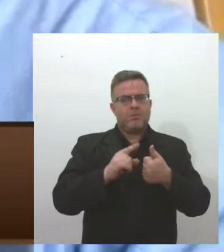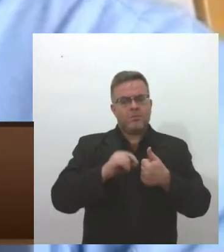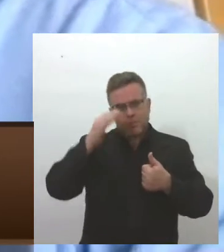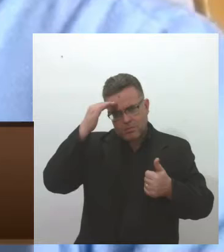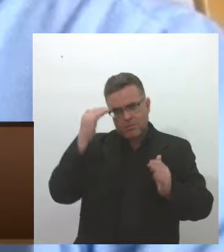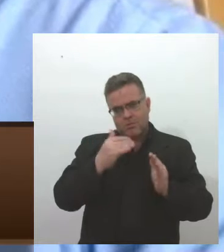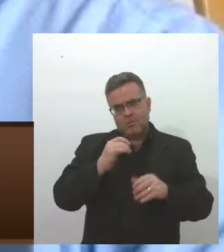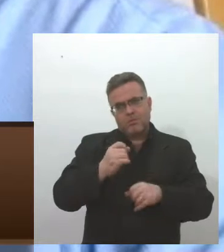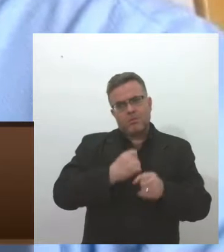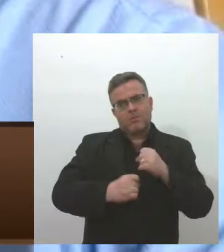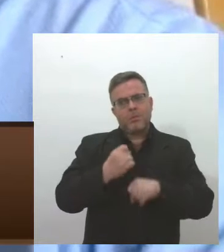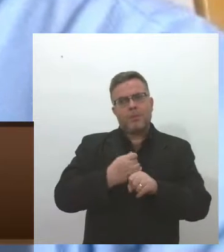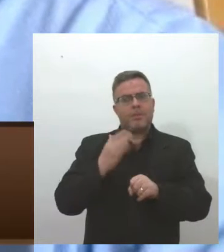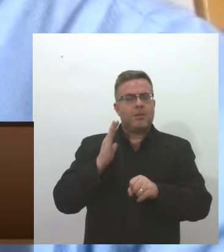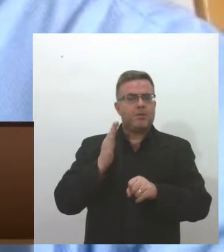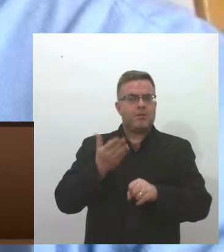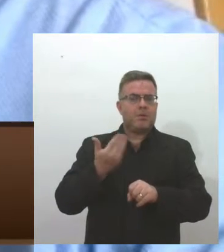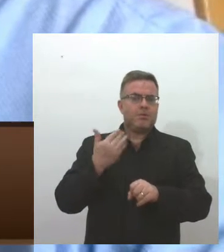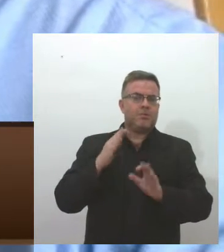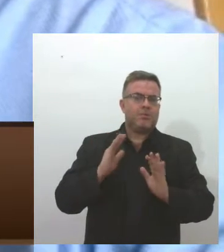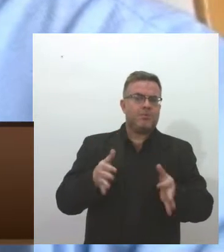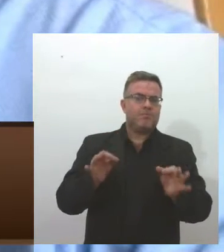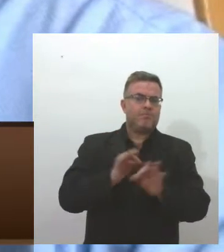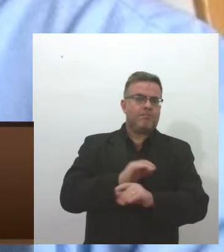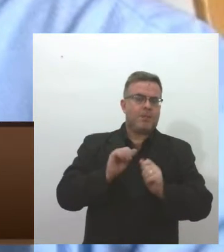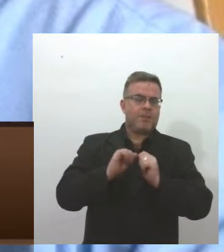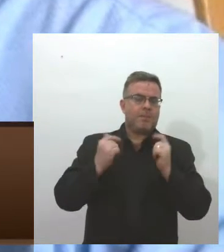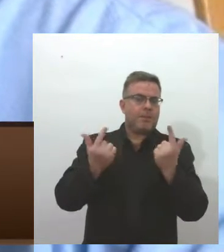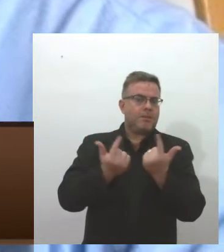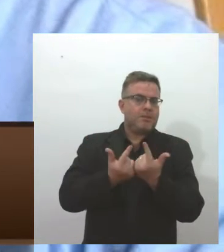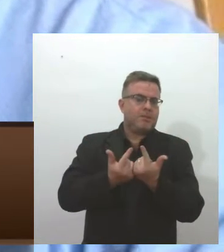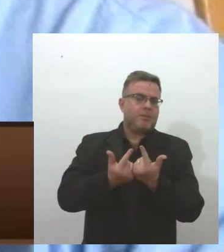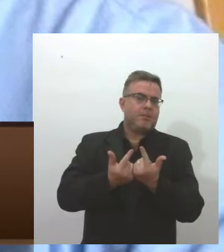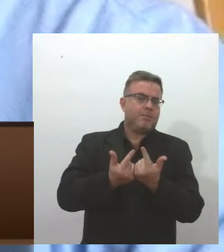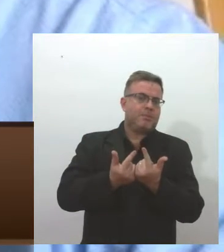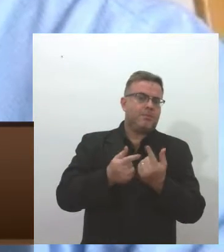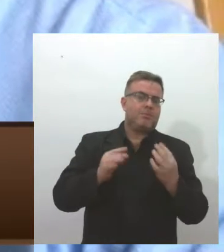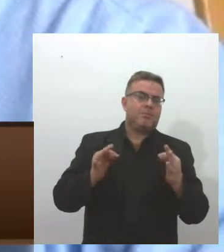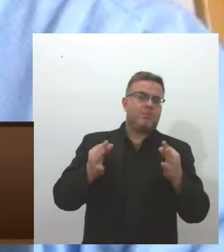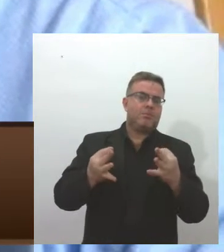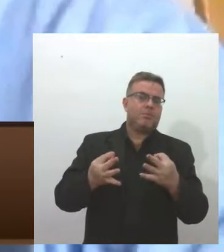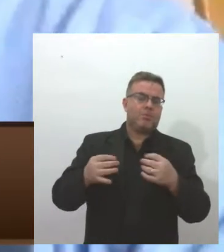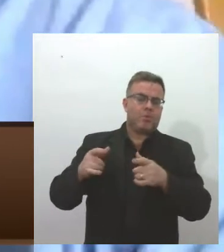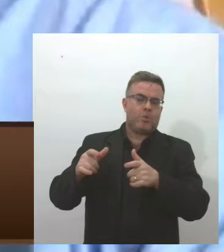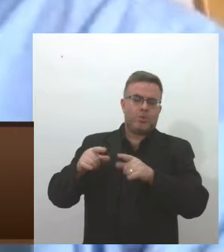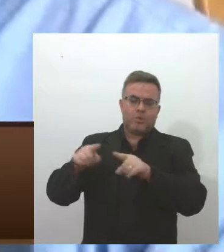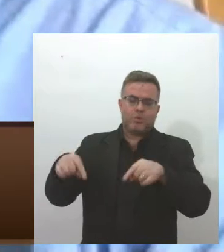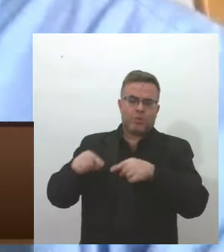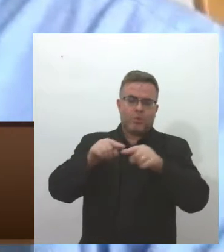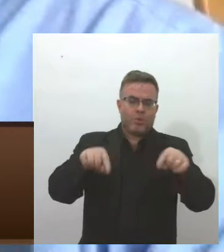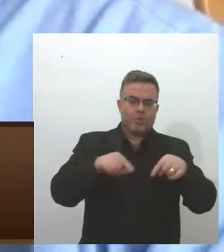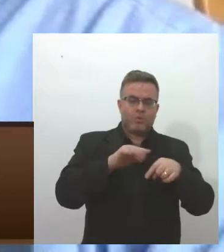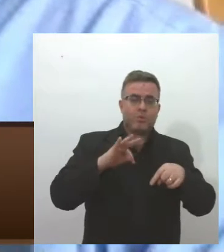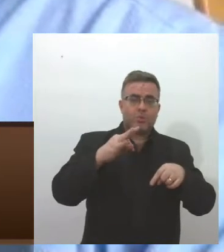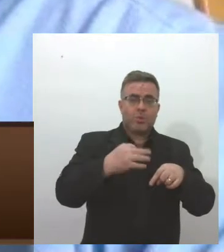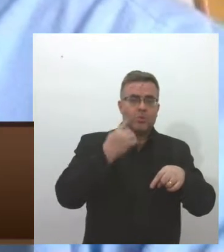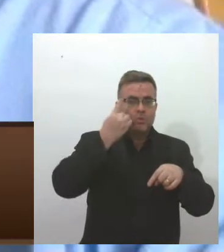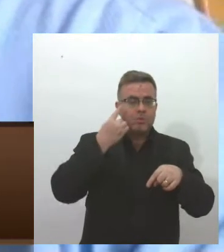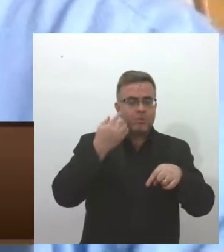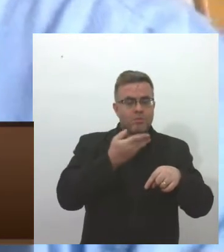ano passado na Assembleia Legislativa, em todos os gabinetes de todos os deputados, e